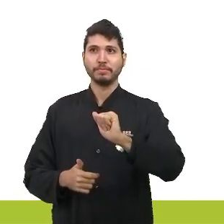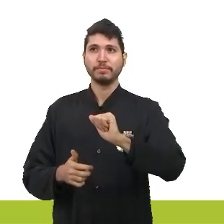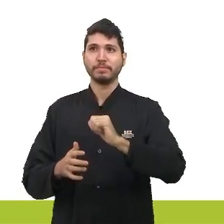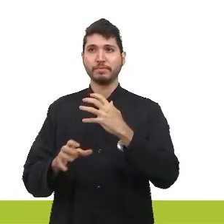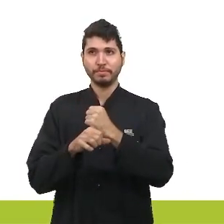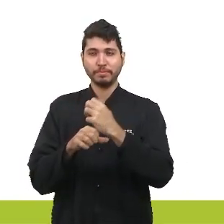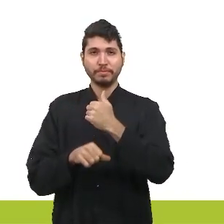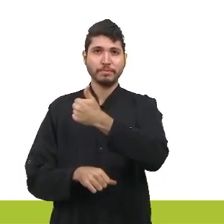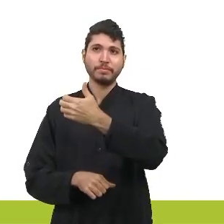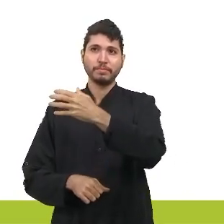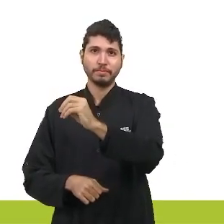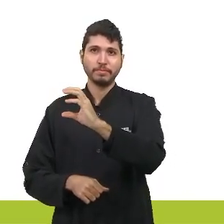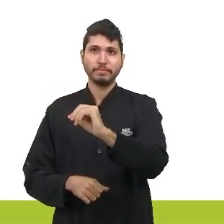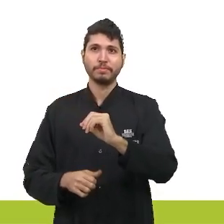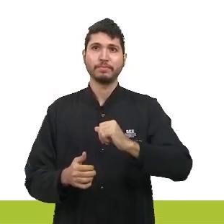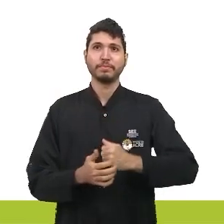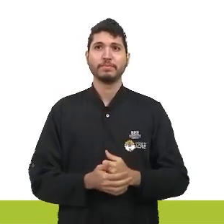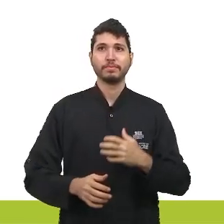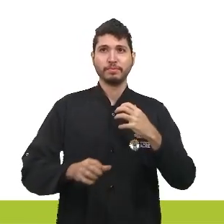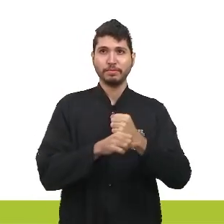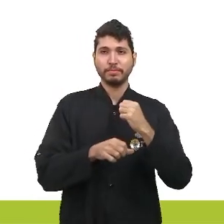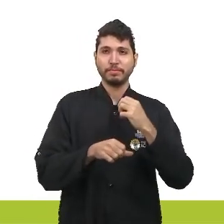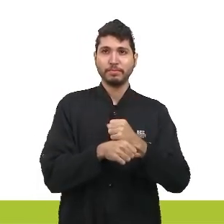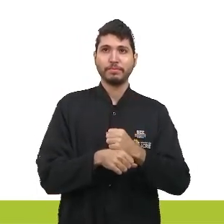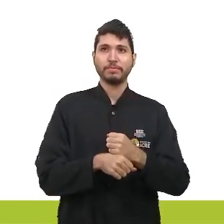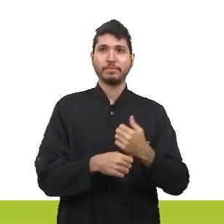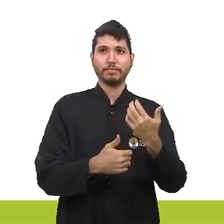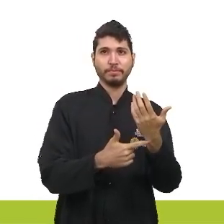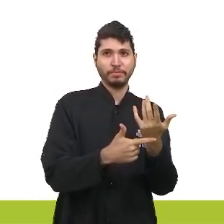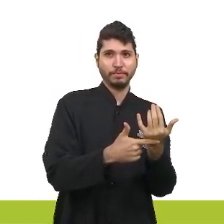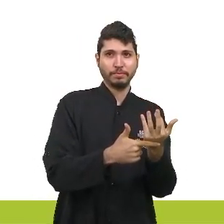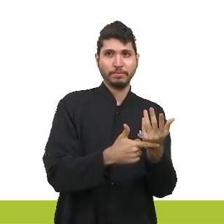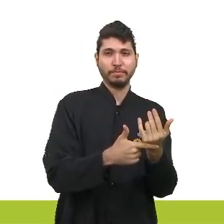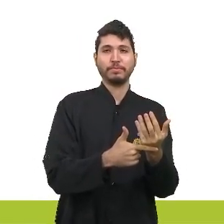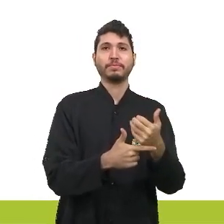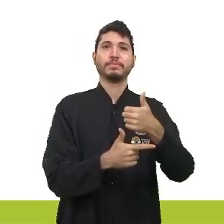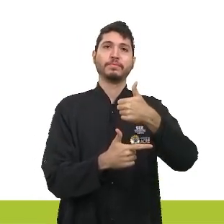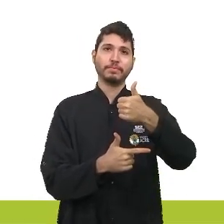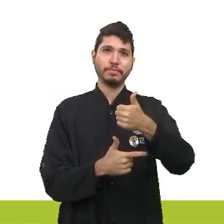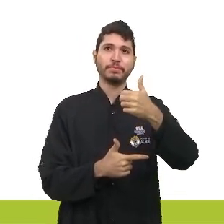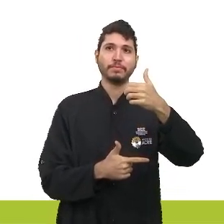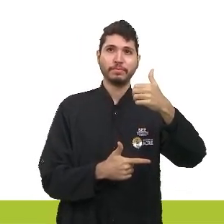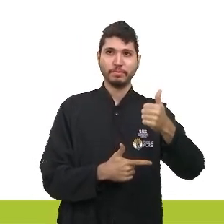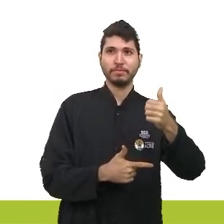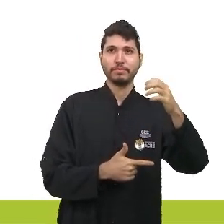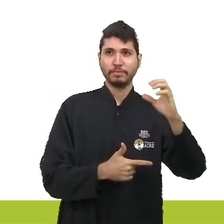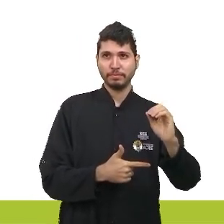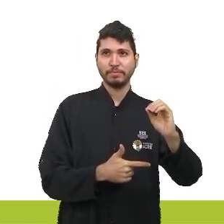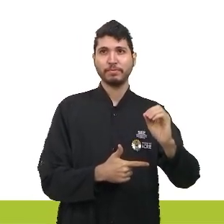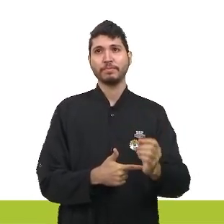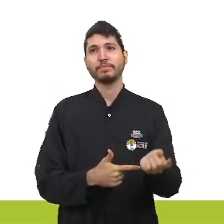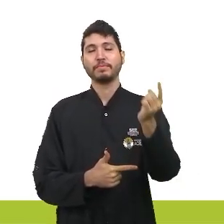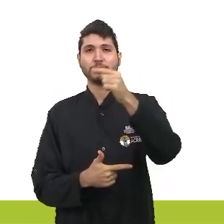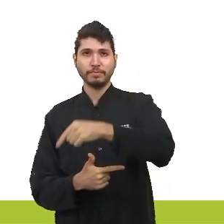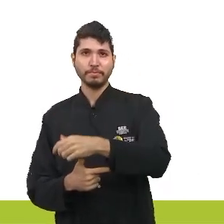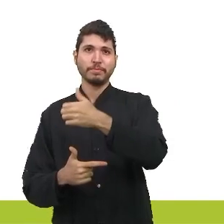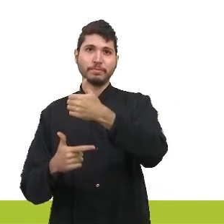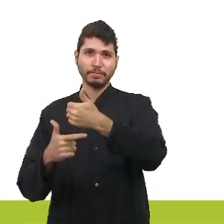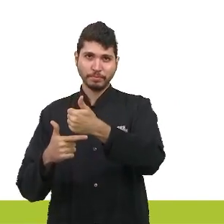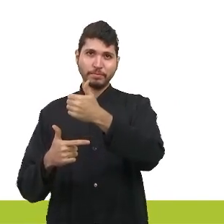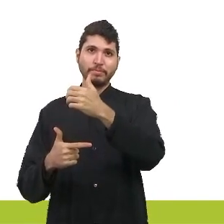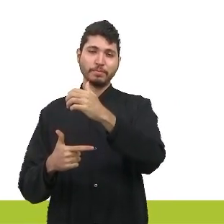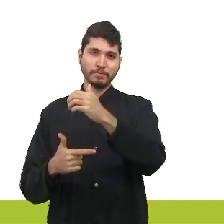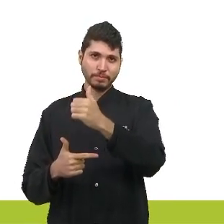E o total de algebristas é 110 e o total de analistas é 110, e as duas tabelas e